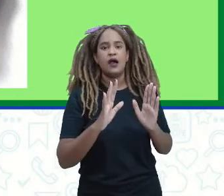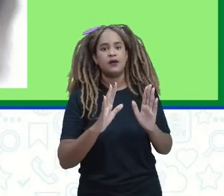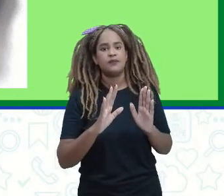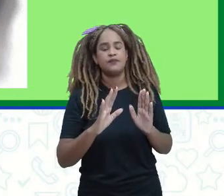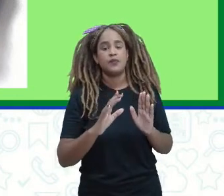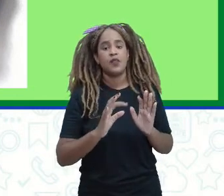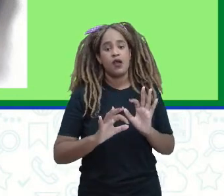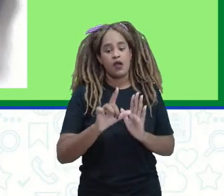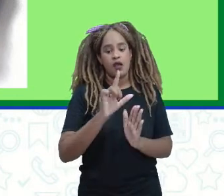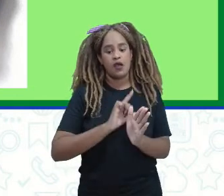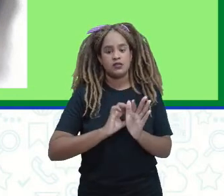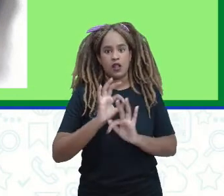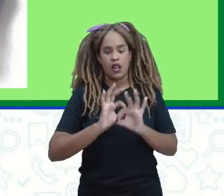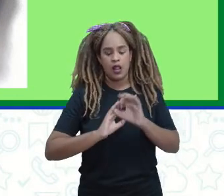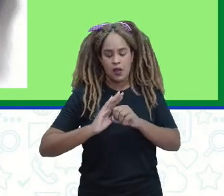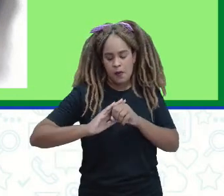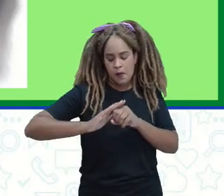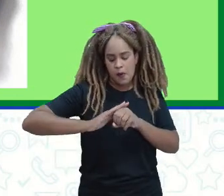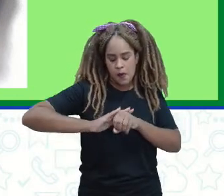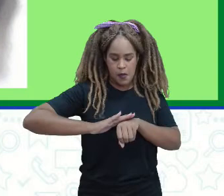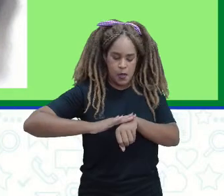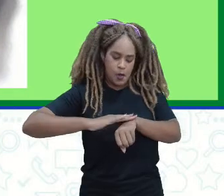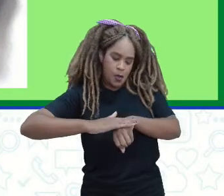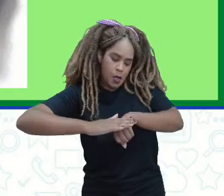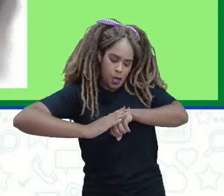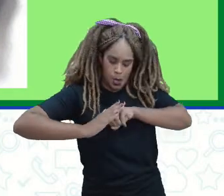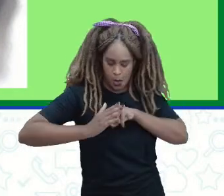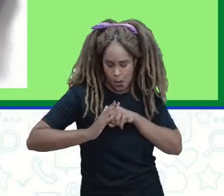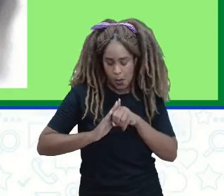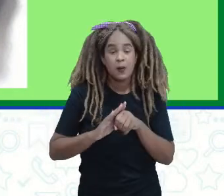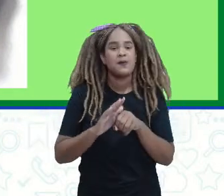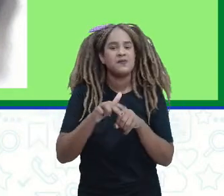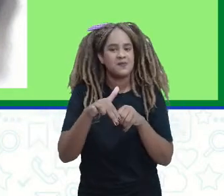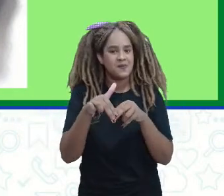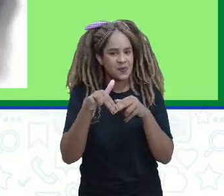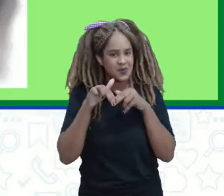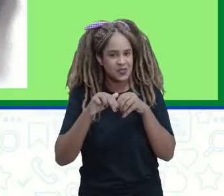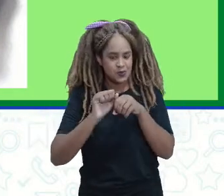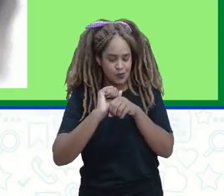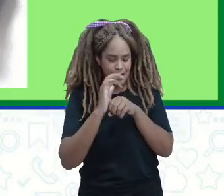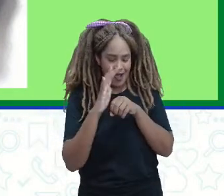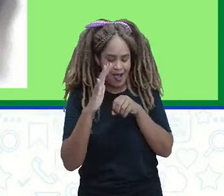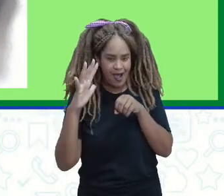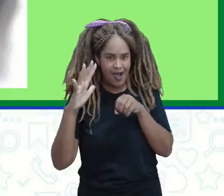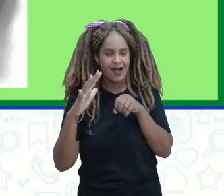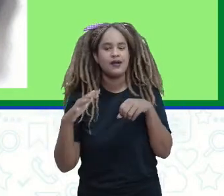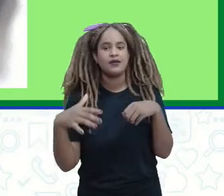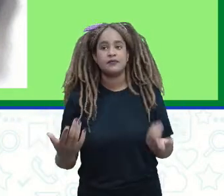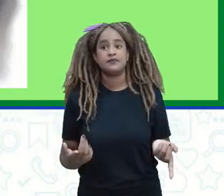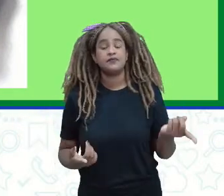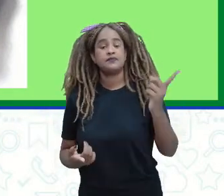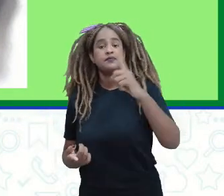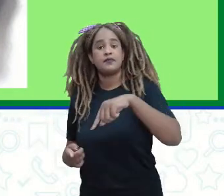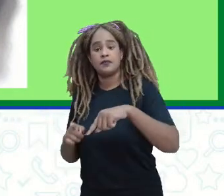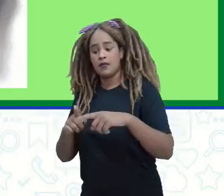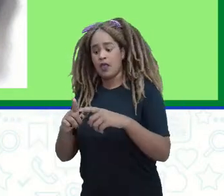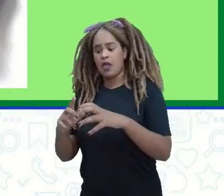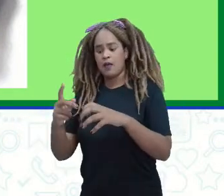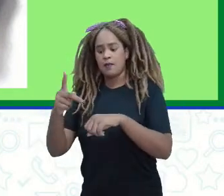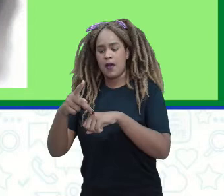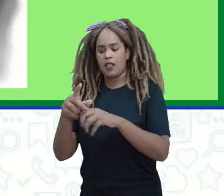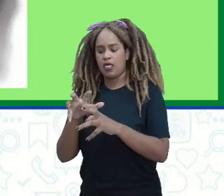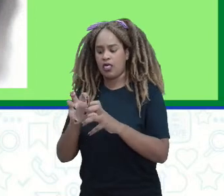passou por um tratamento, tá, gente? Então, por isso que ela tá toda brilhosinha e lustrosinha. E do outro lado, ela bruta,